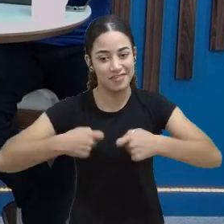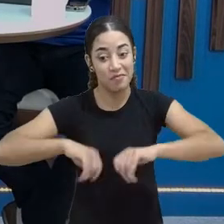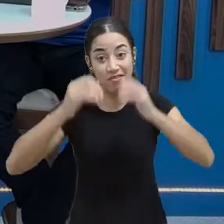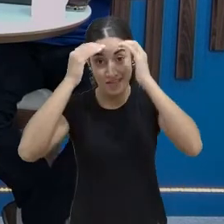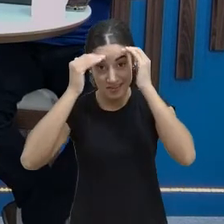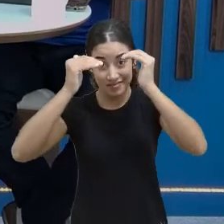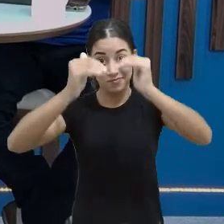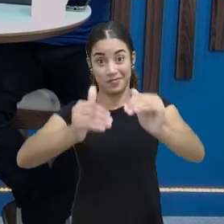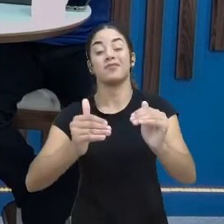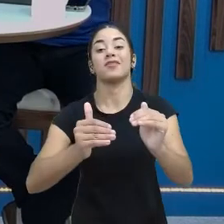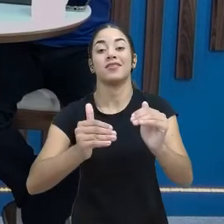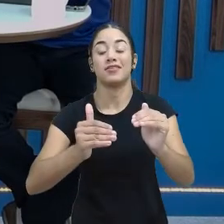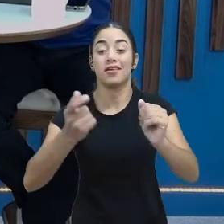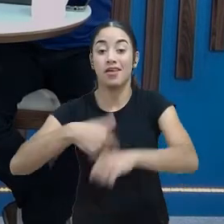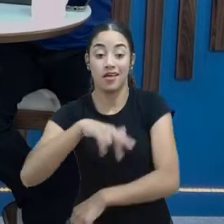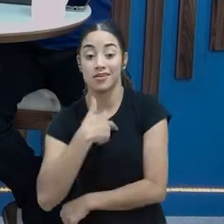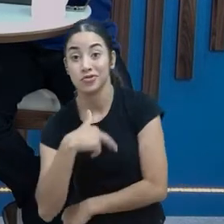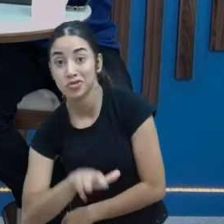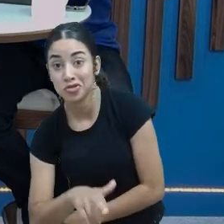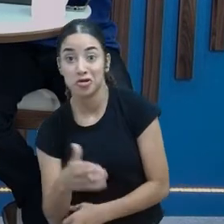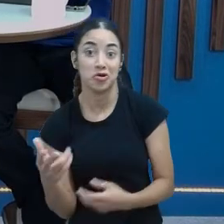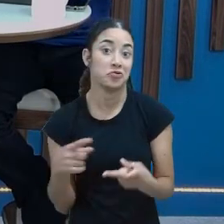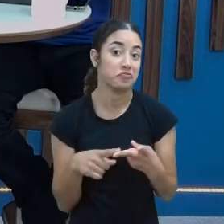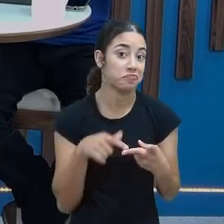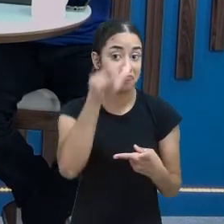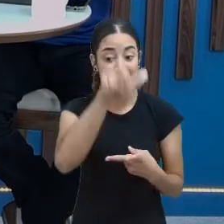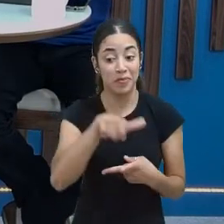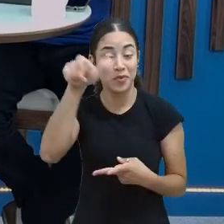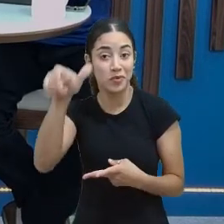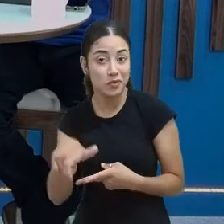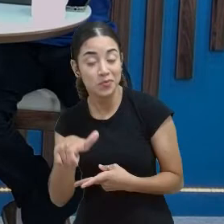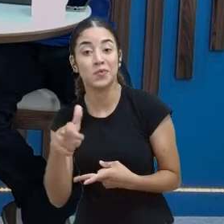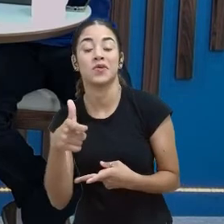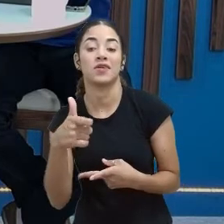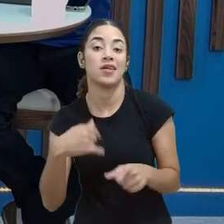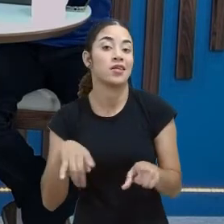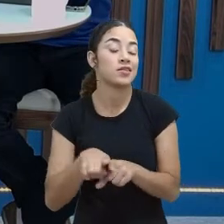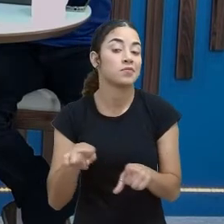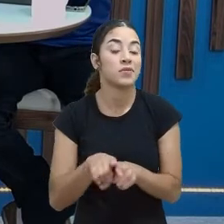questão da religiosidade das pessoas, respeitar a questão